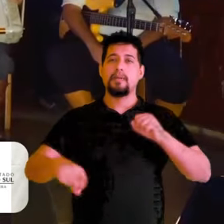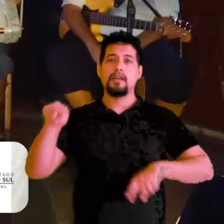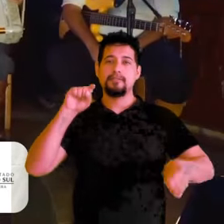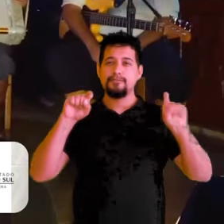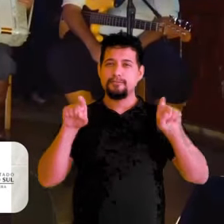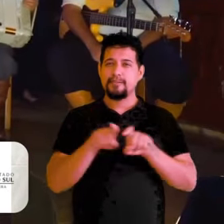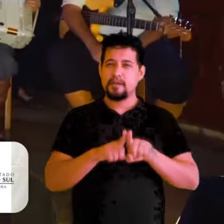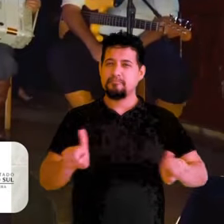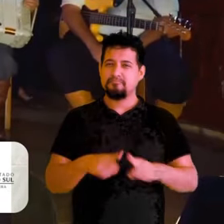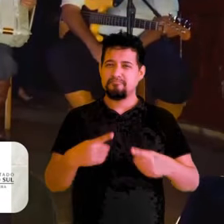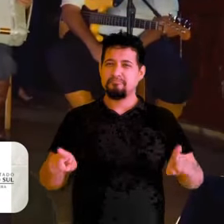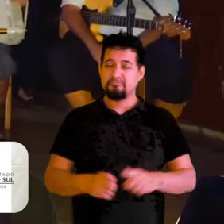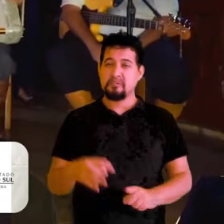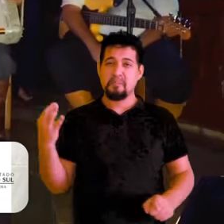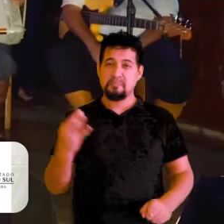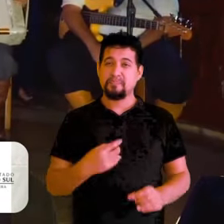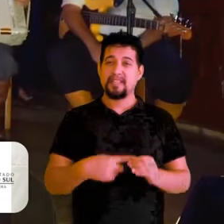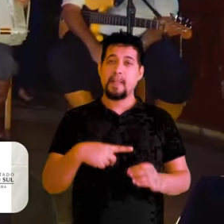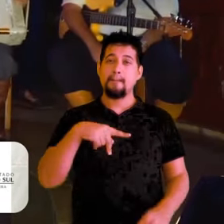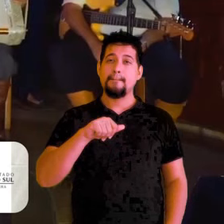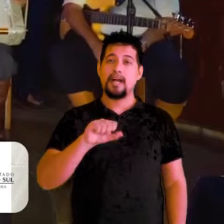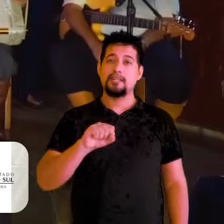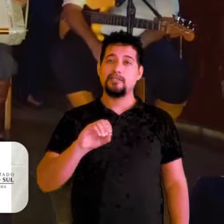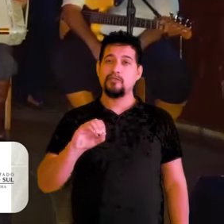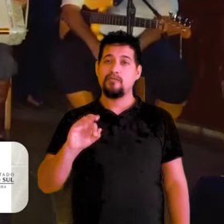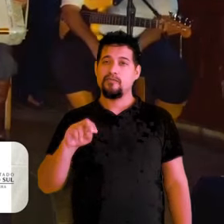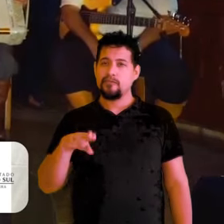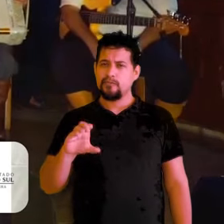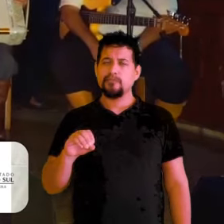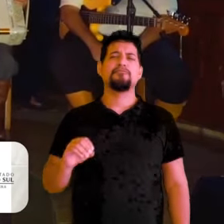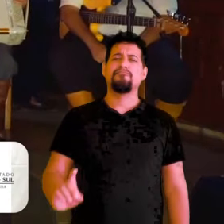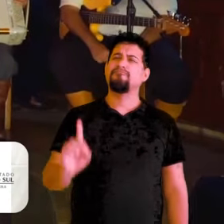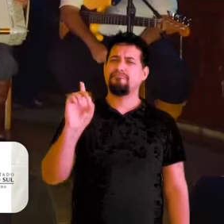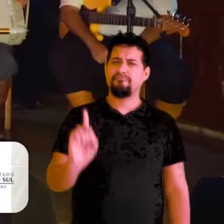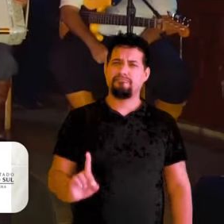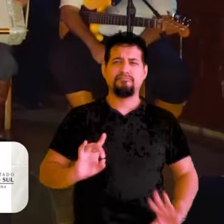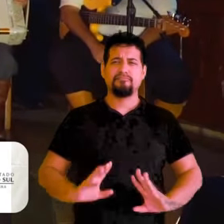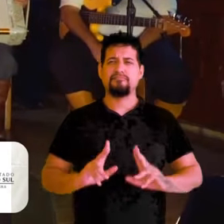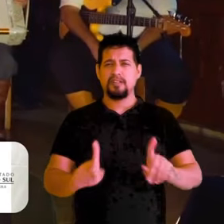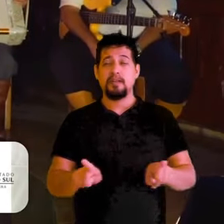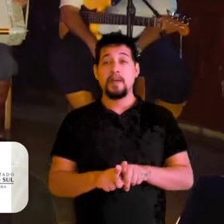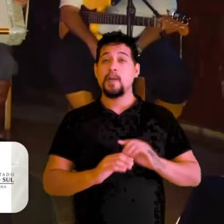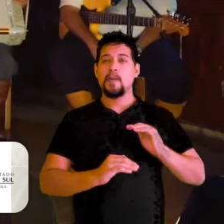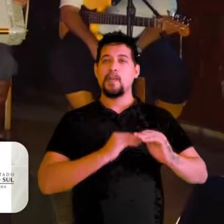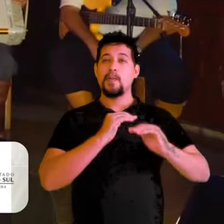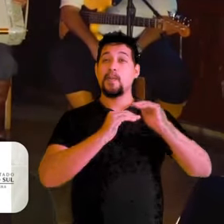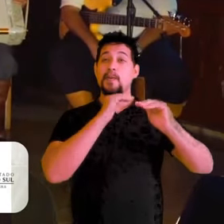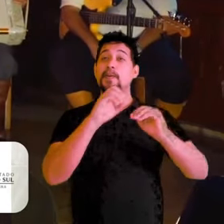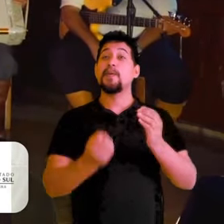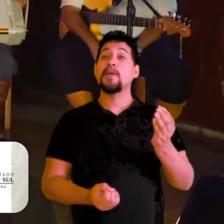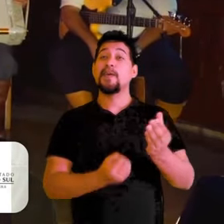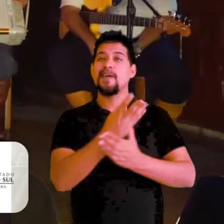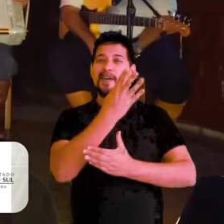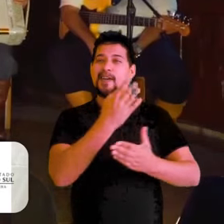Fábrica Sonora. Esses grandes músicos competentes da cidade de Passo Fundo. Aí, grandes diretores. Eles constroem